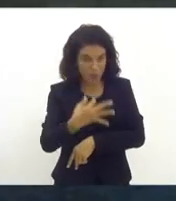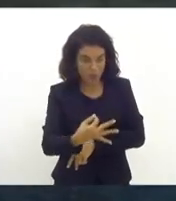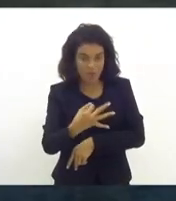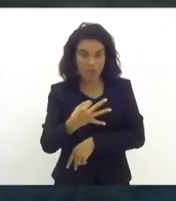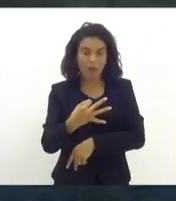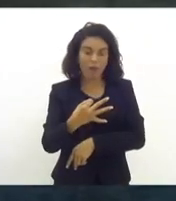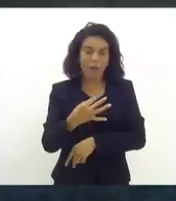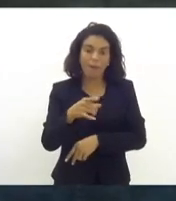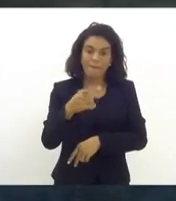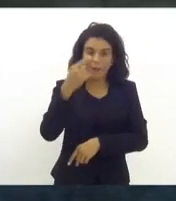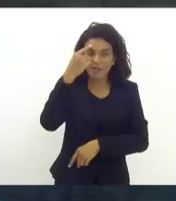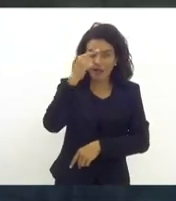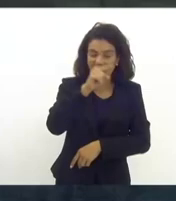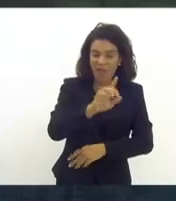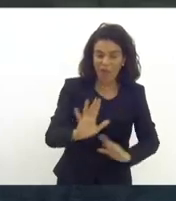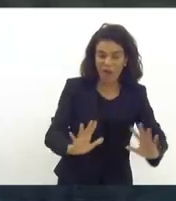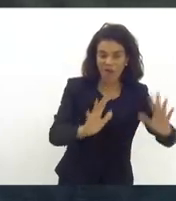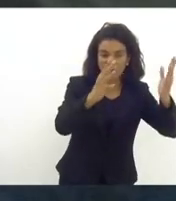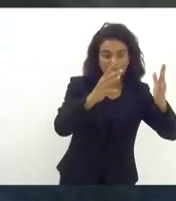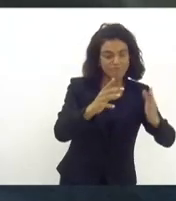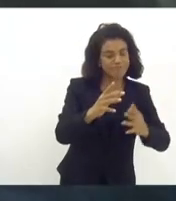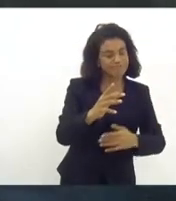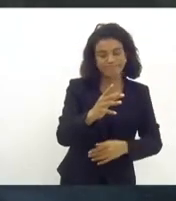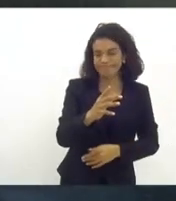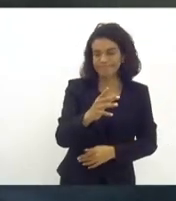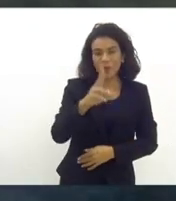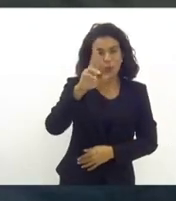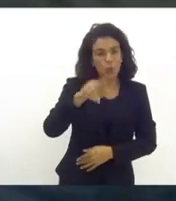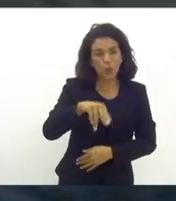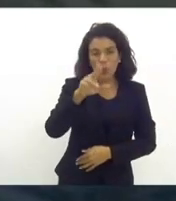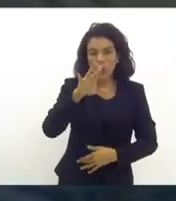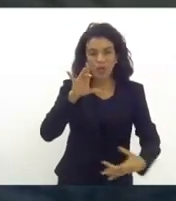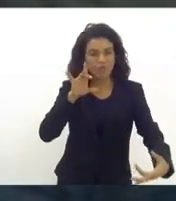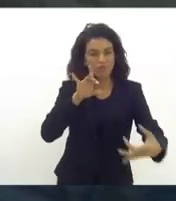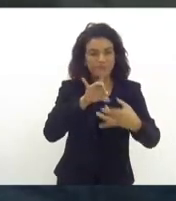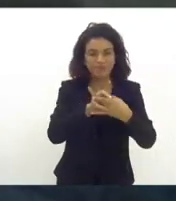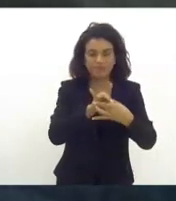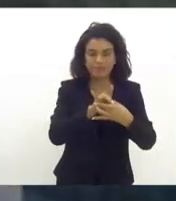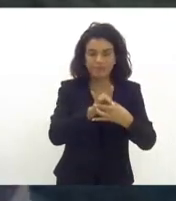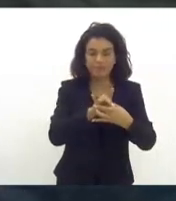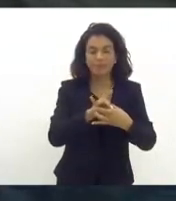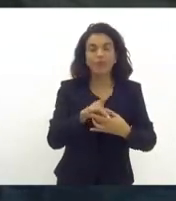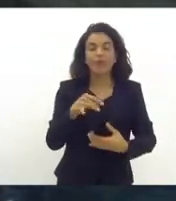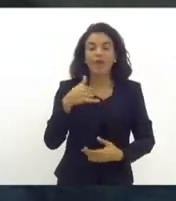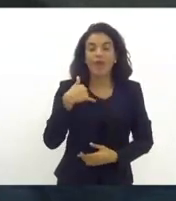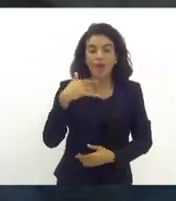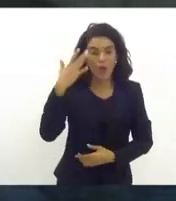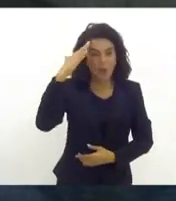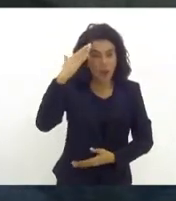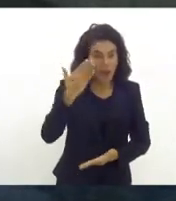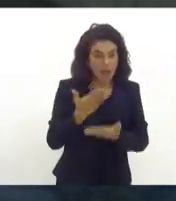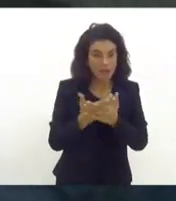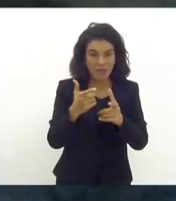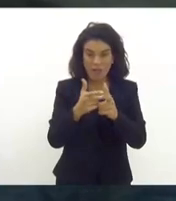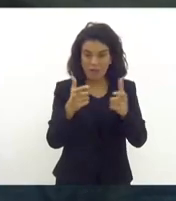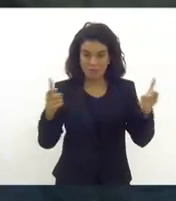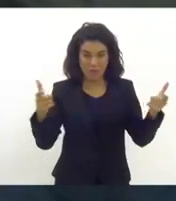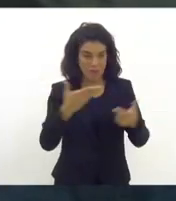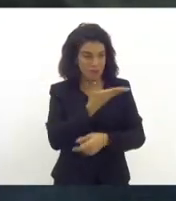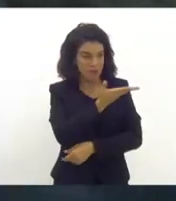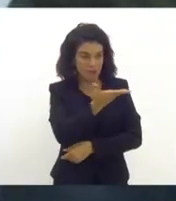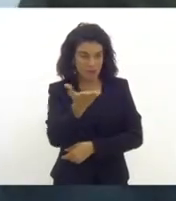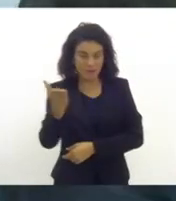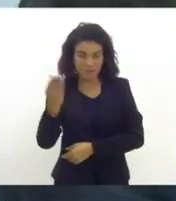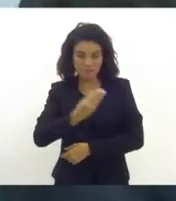evento nós nunca chegaremos ao ponto que nos traz a esse lugar acredito que a maioria de nós que está aqui